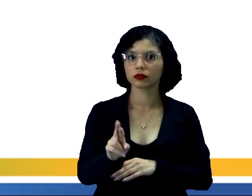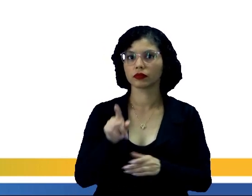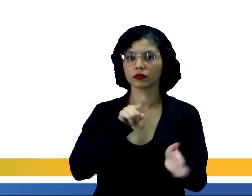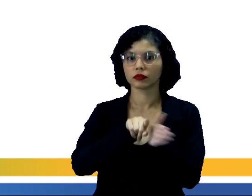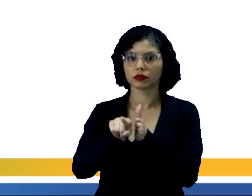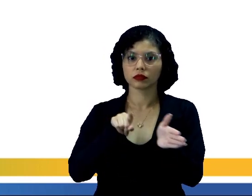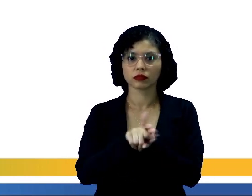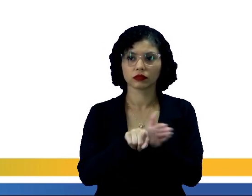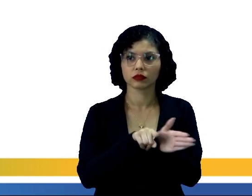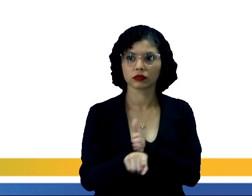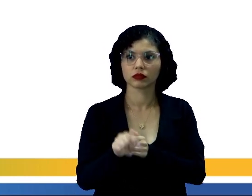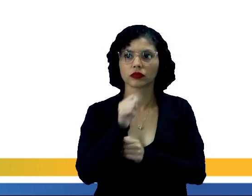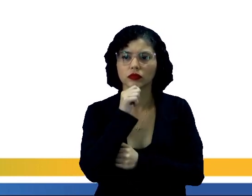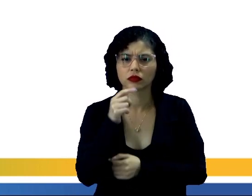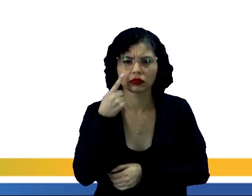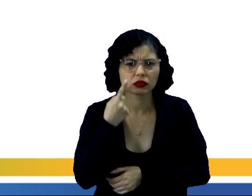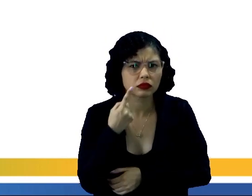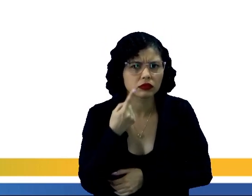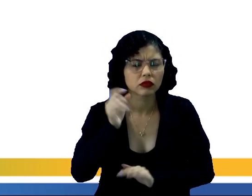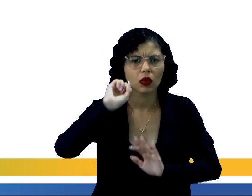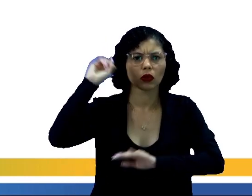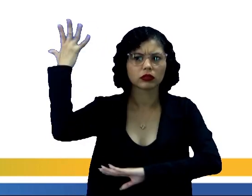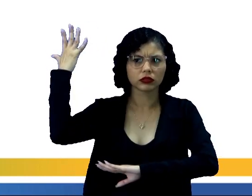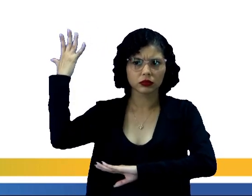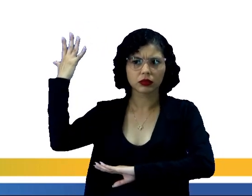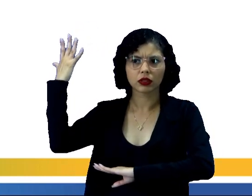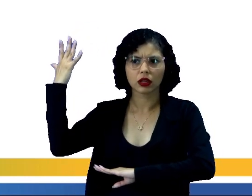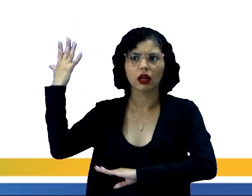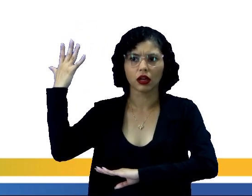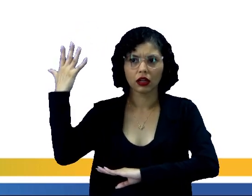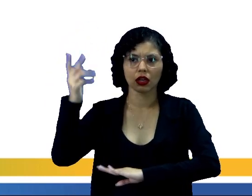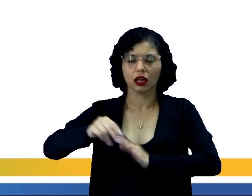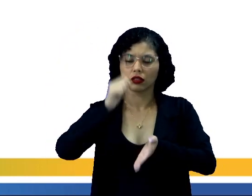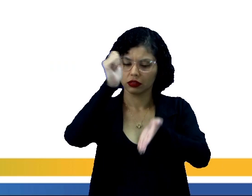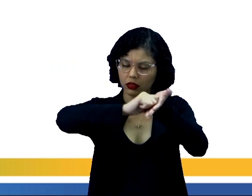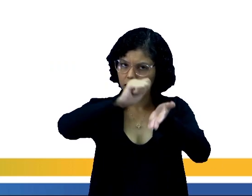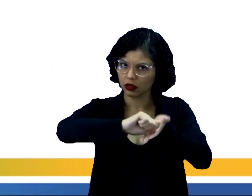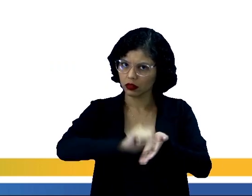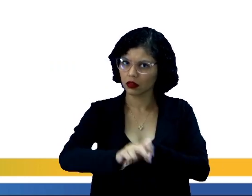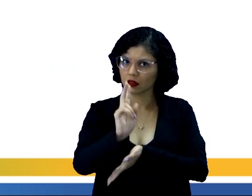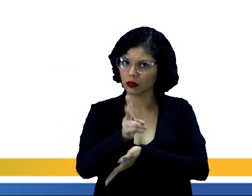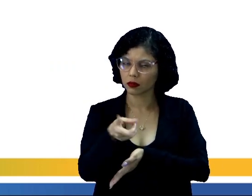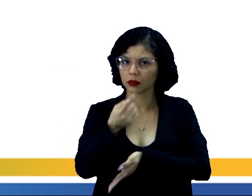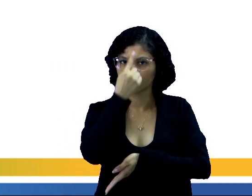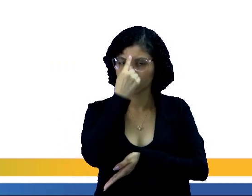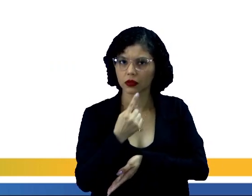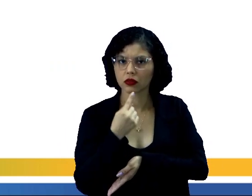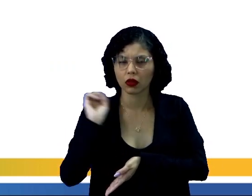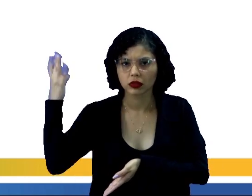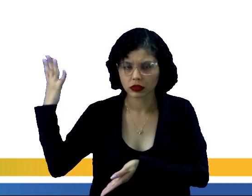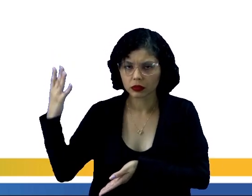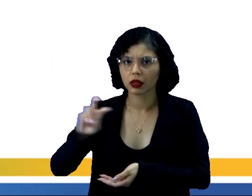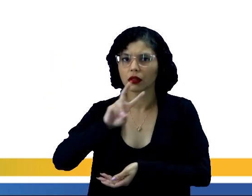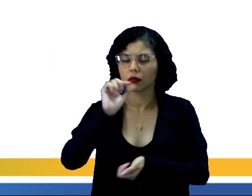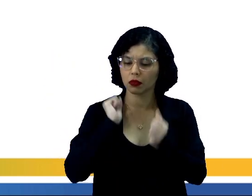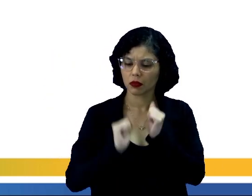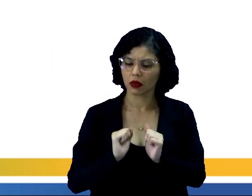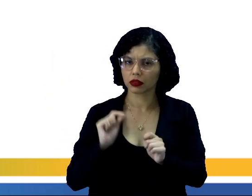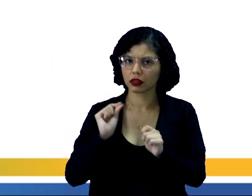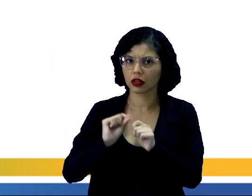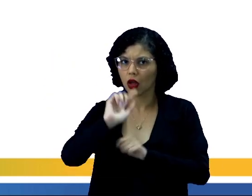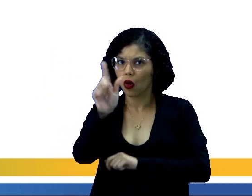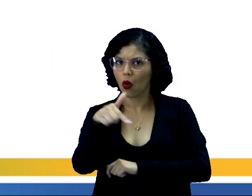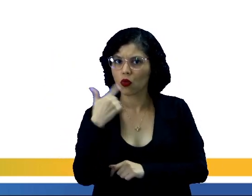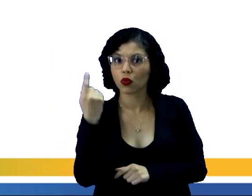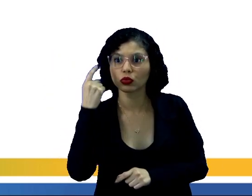uma perspectiva sobre um acontecimento e o relato sobre esse mesmo episódio pode ser feito